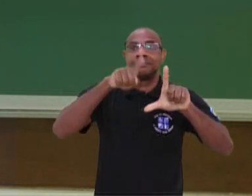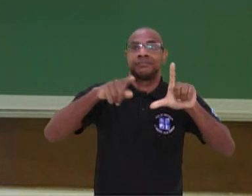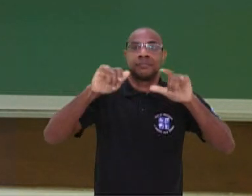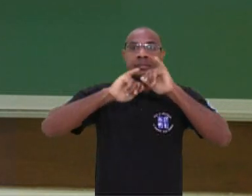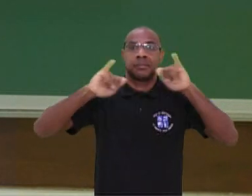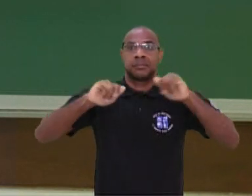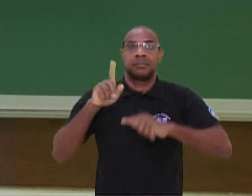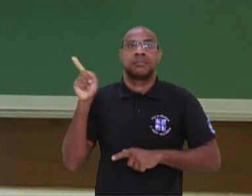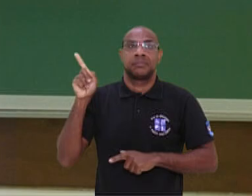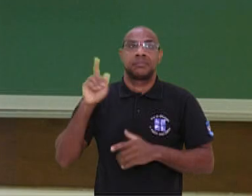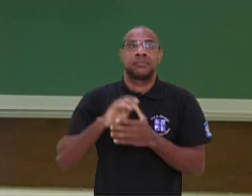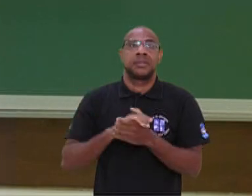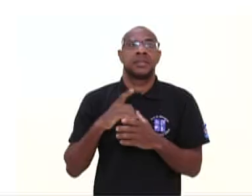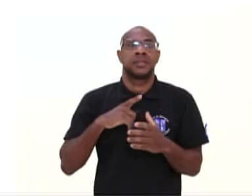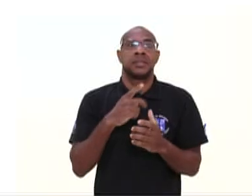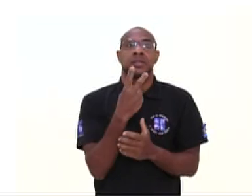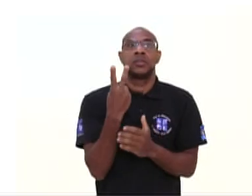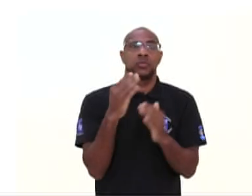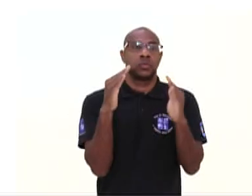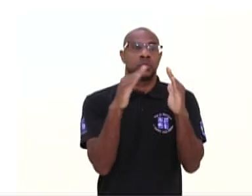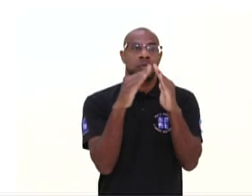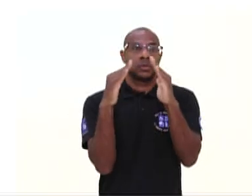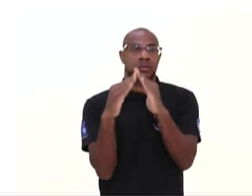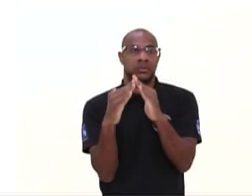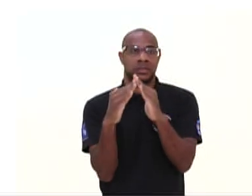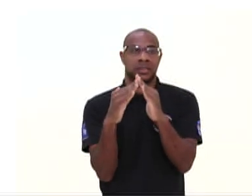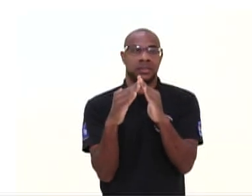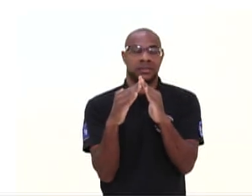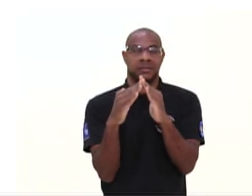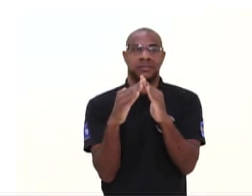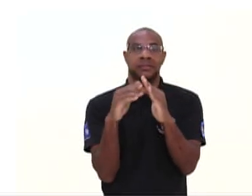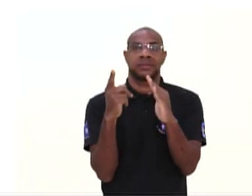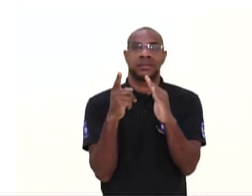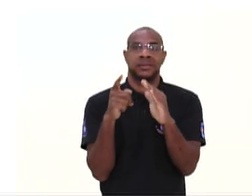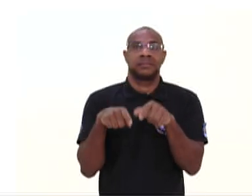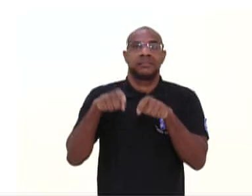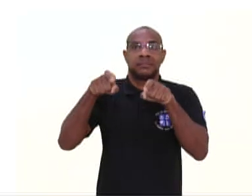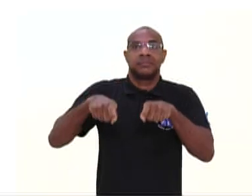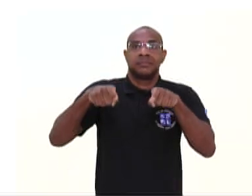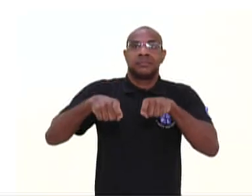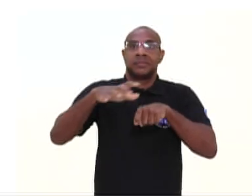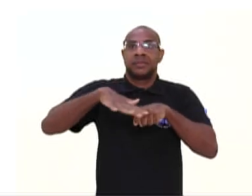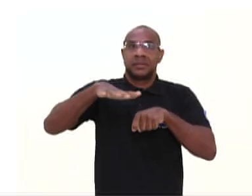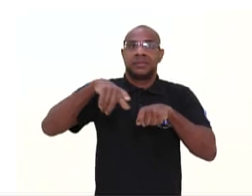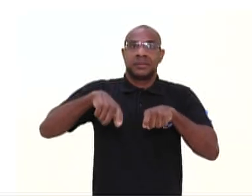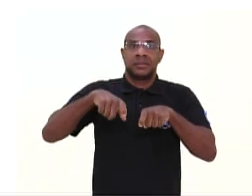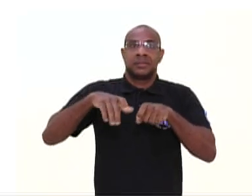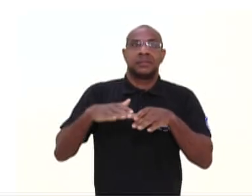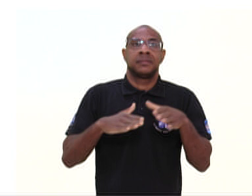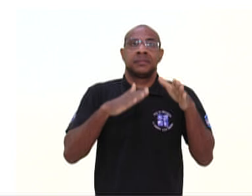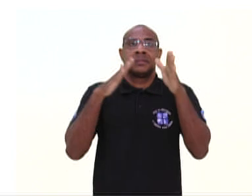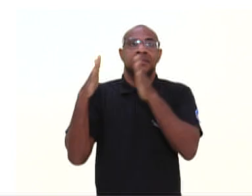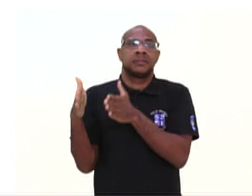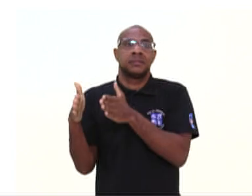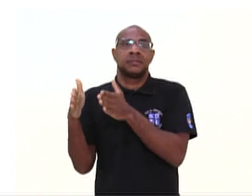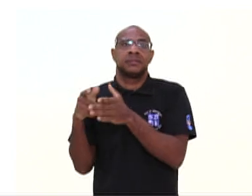que nós temos duas casas que representam a área urbana, à direita uma casa e uma planta,